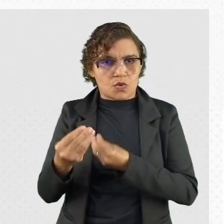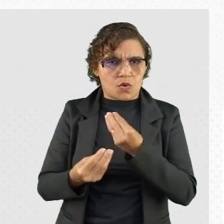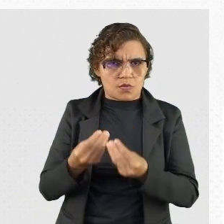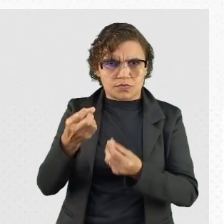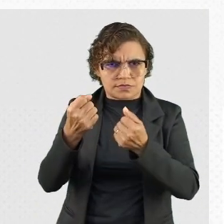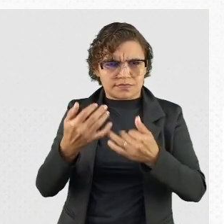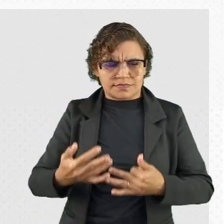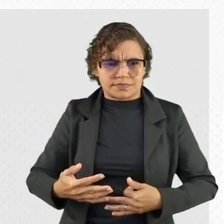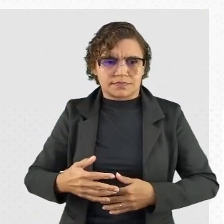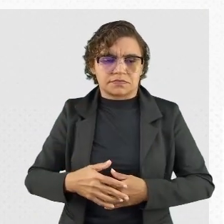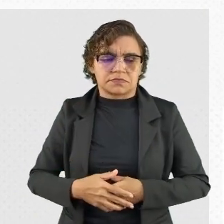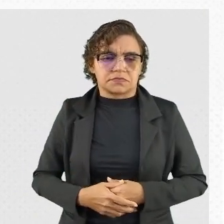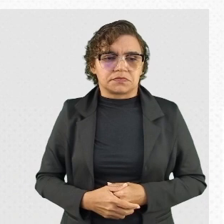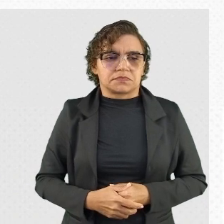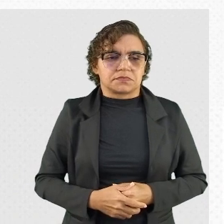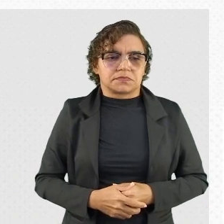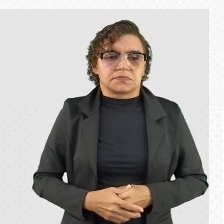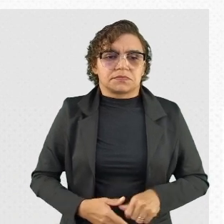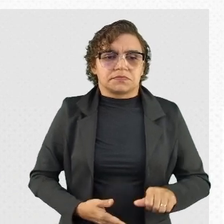vamos lá.